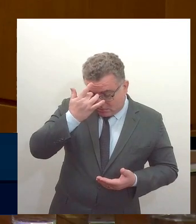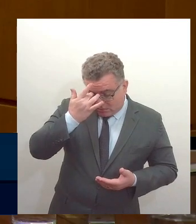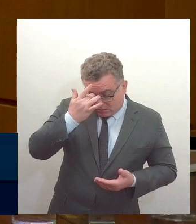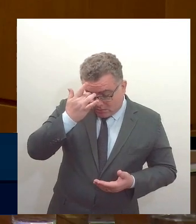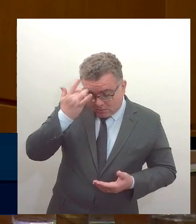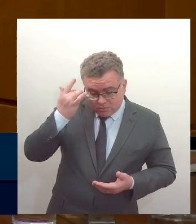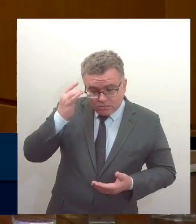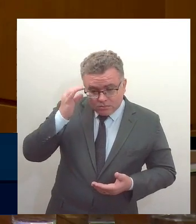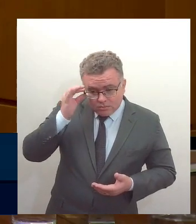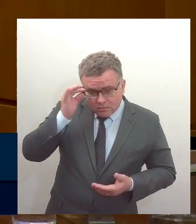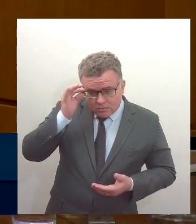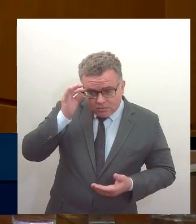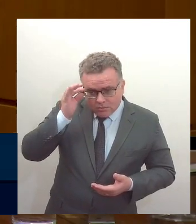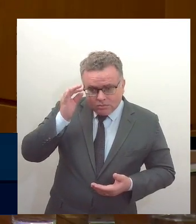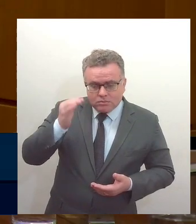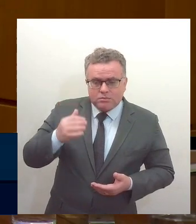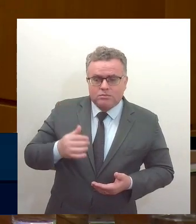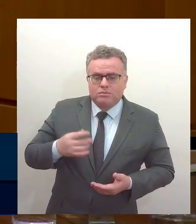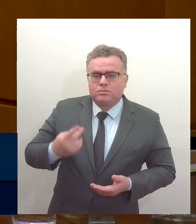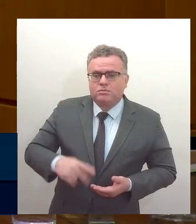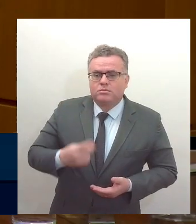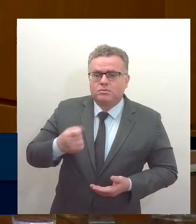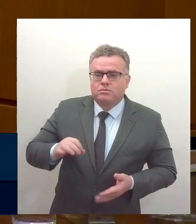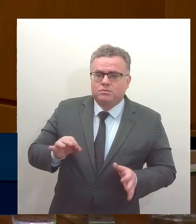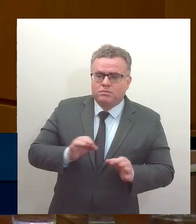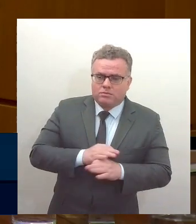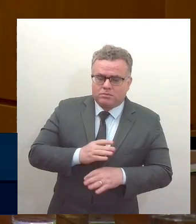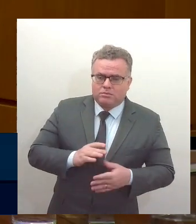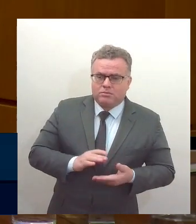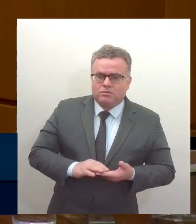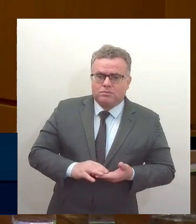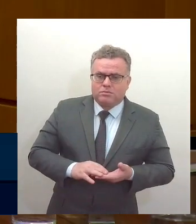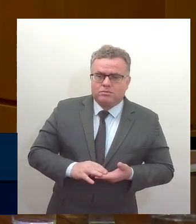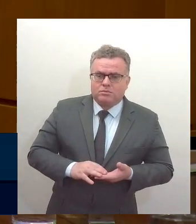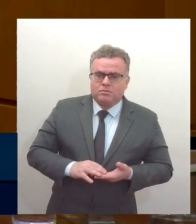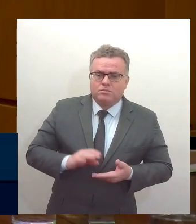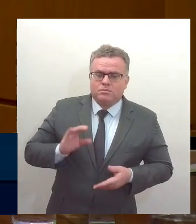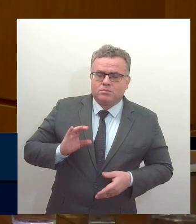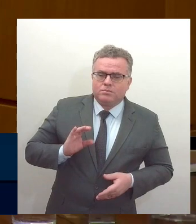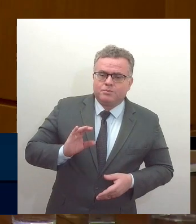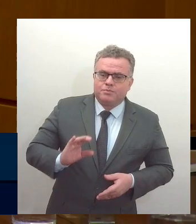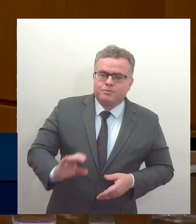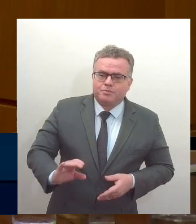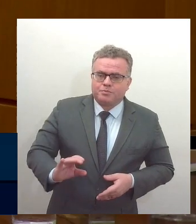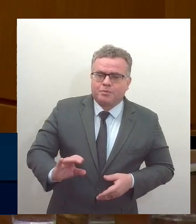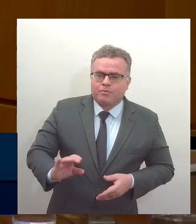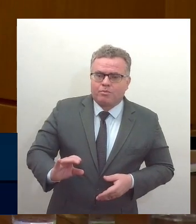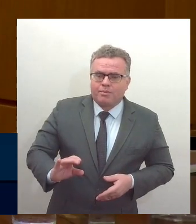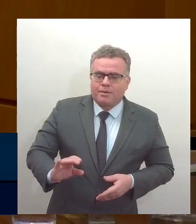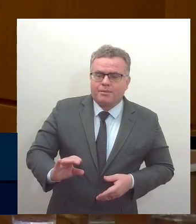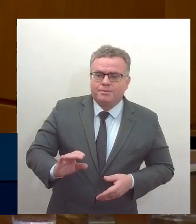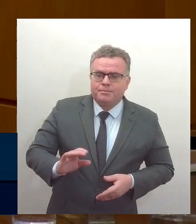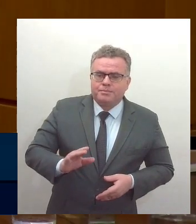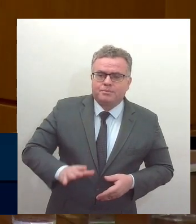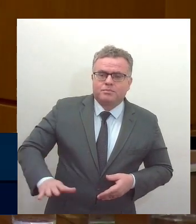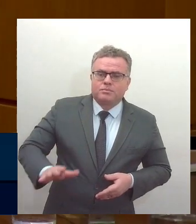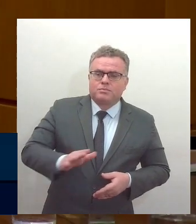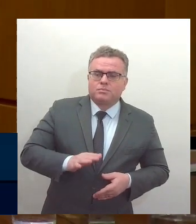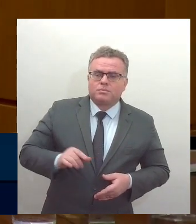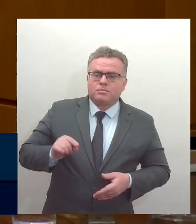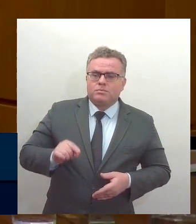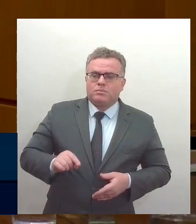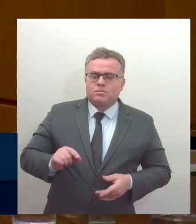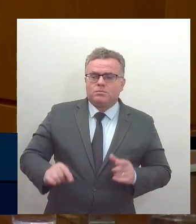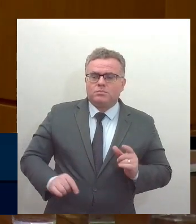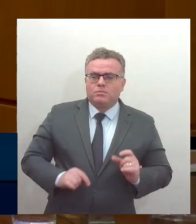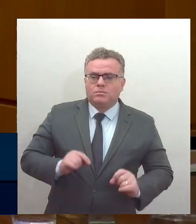estado, por os investimentos que estão acontecendo no decorrer da sua gestão,